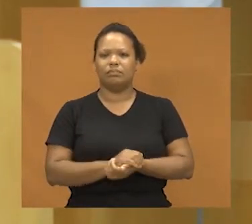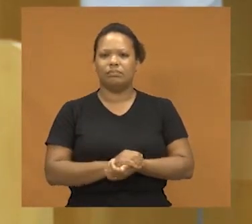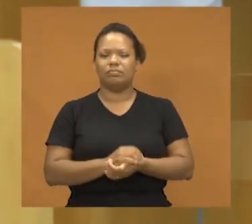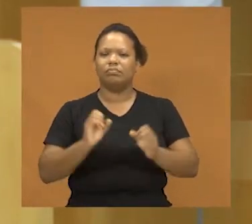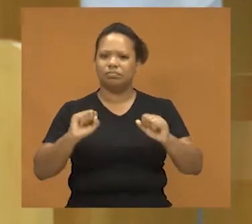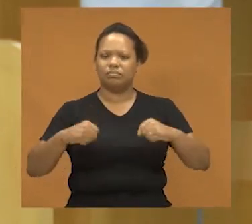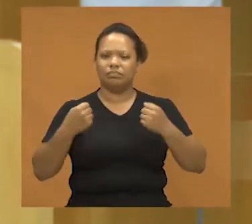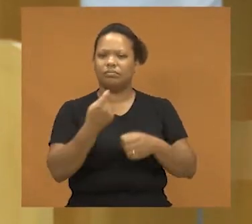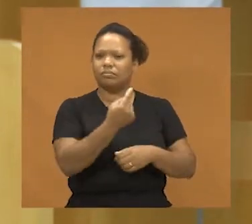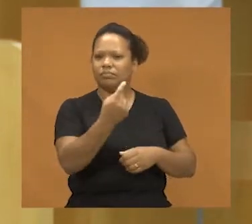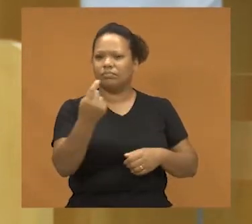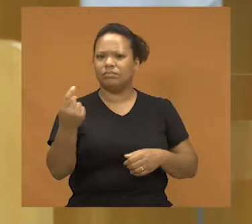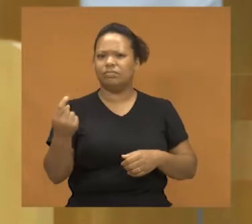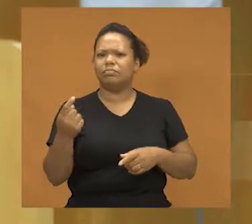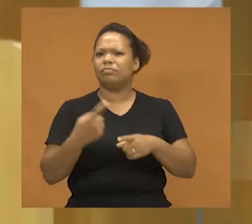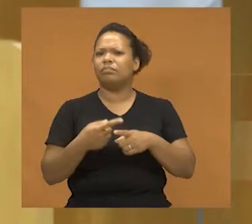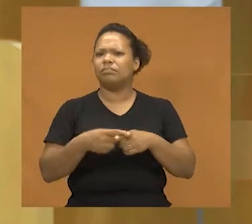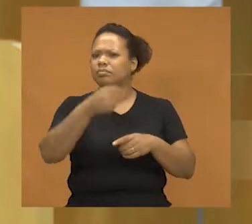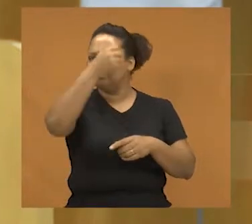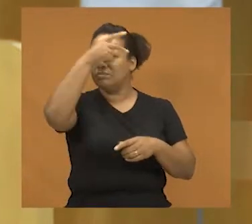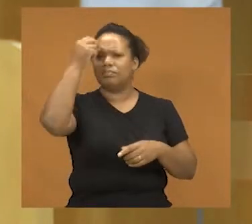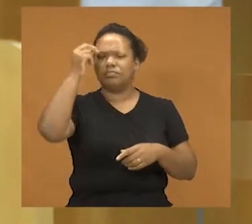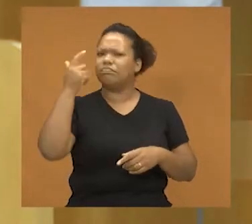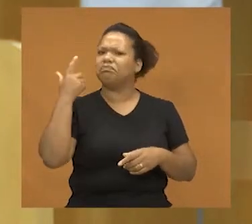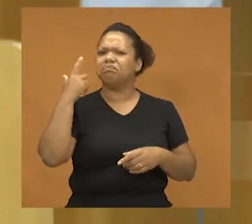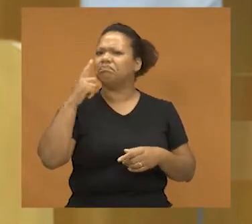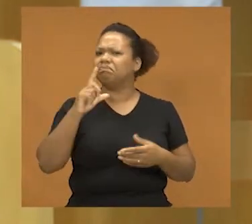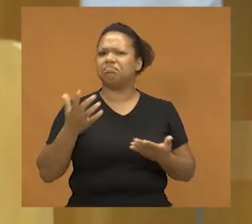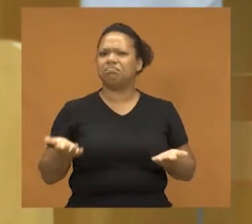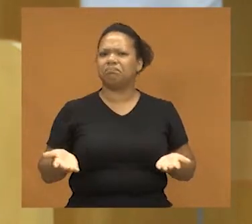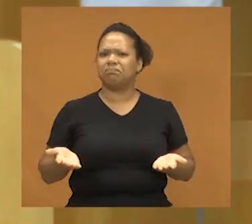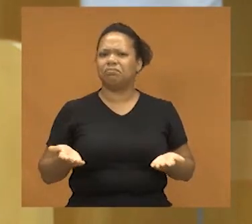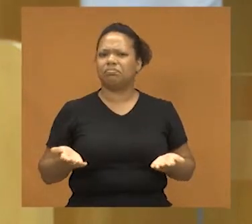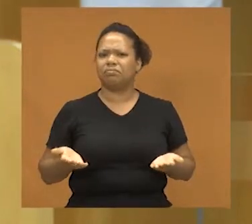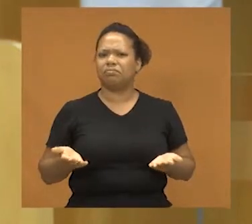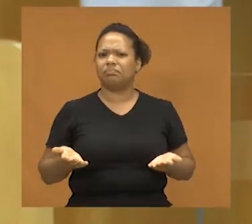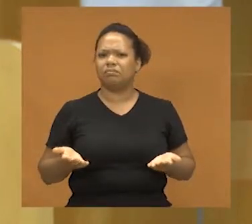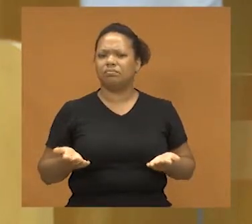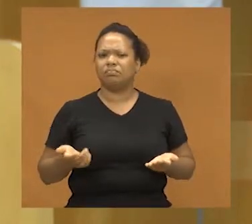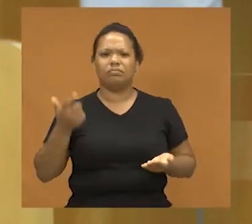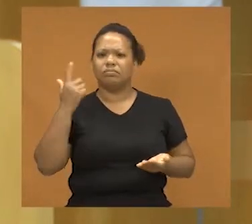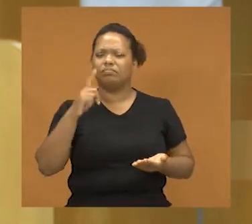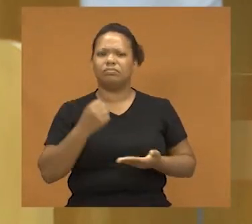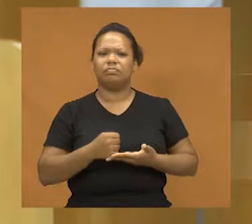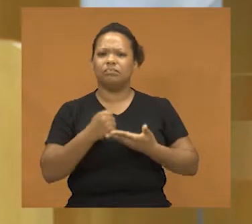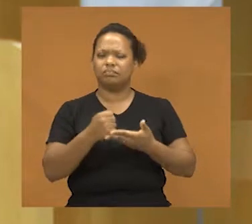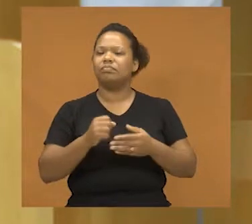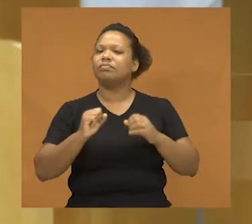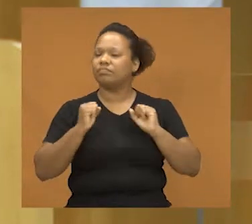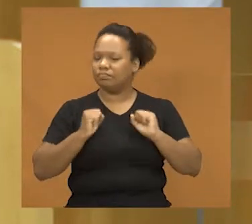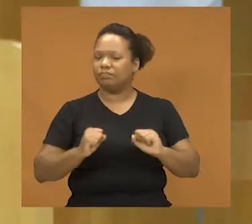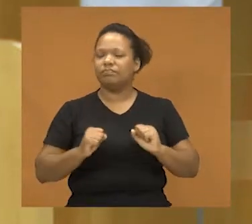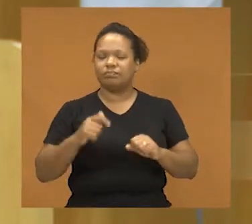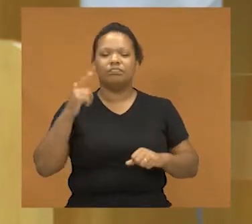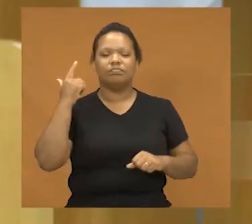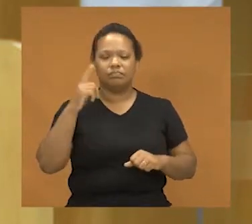próprios esforços, por que não a prefeitura, tá? Resolver o problema? Então, é possível. Tá?